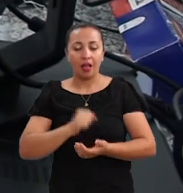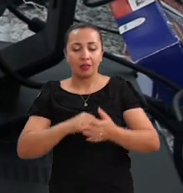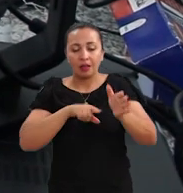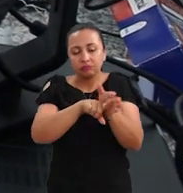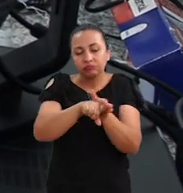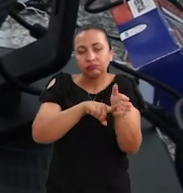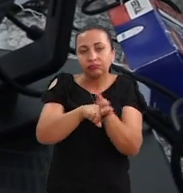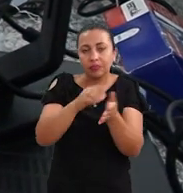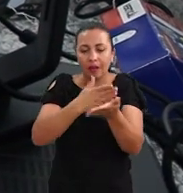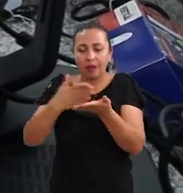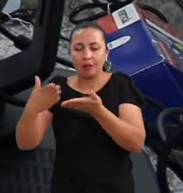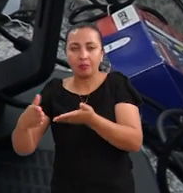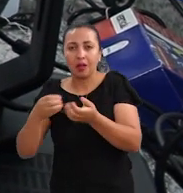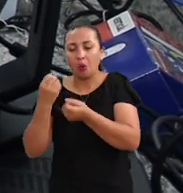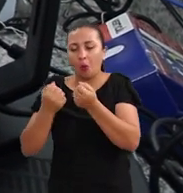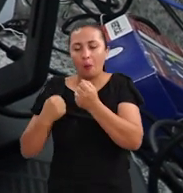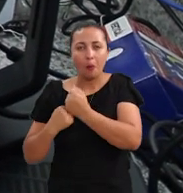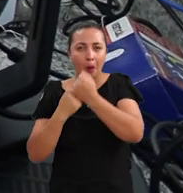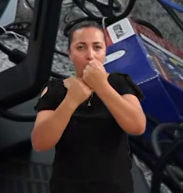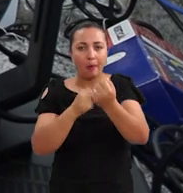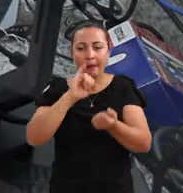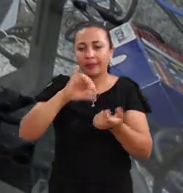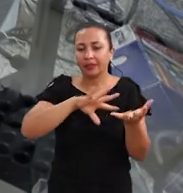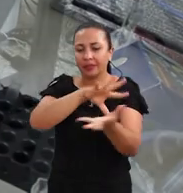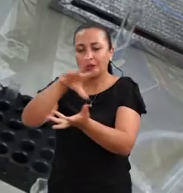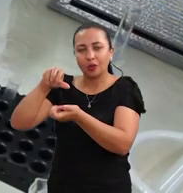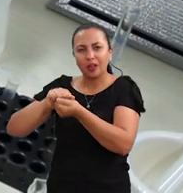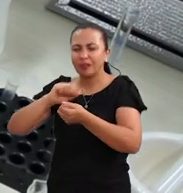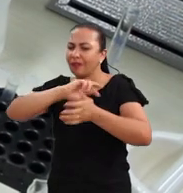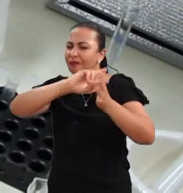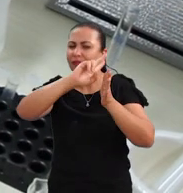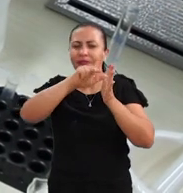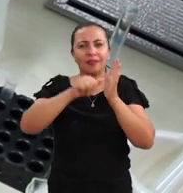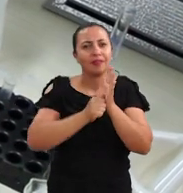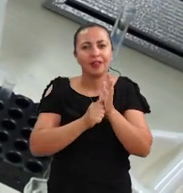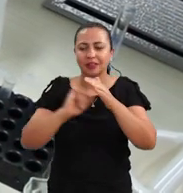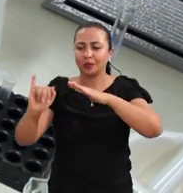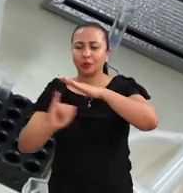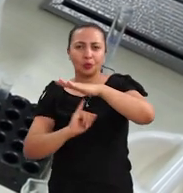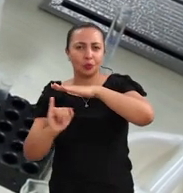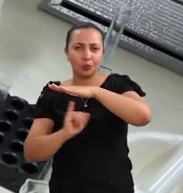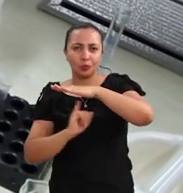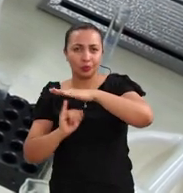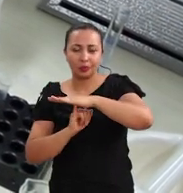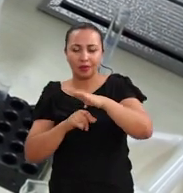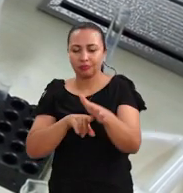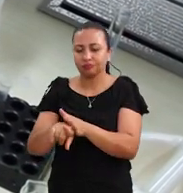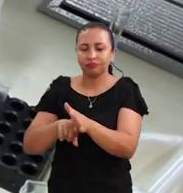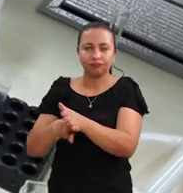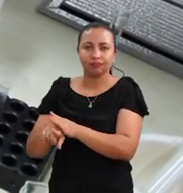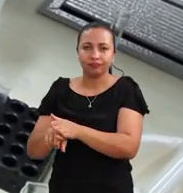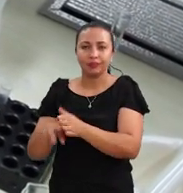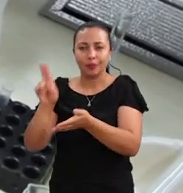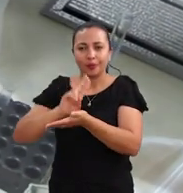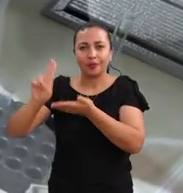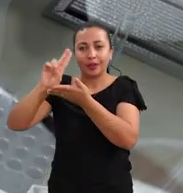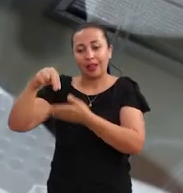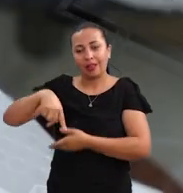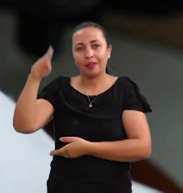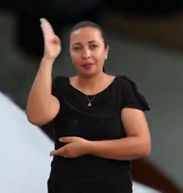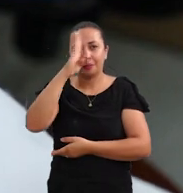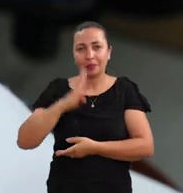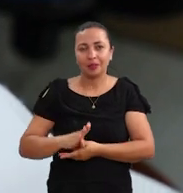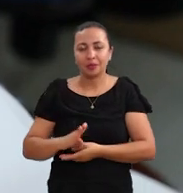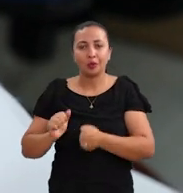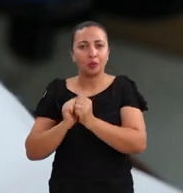Essa pesquisa se inicia com uma colaboração internacional, né, de várias instituições de pesquisa, aqui no Brasil